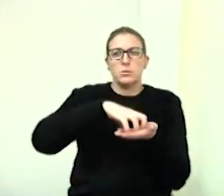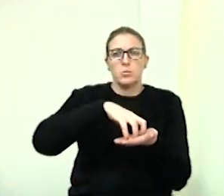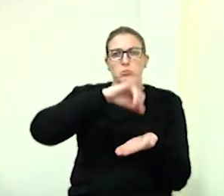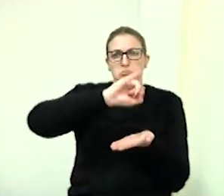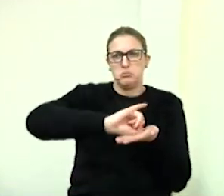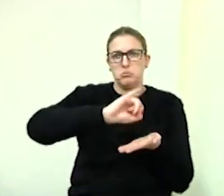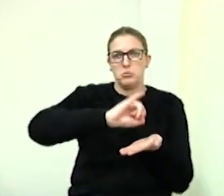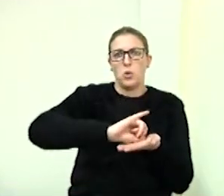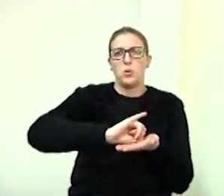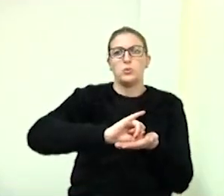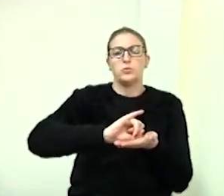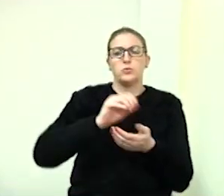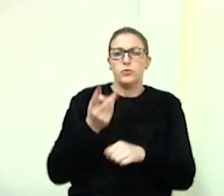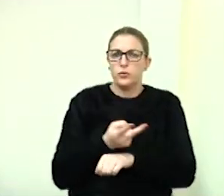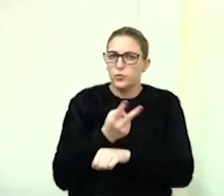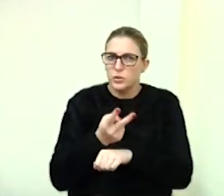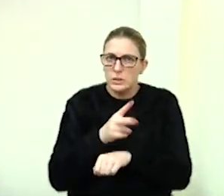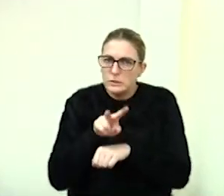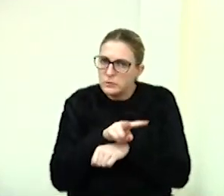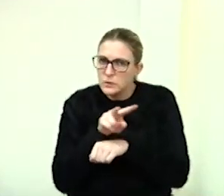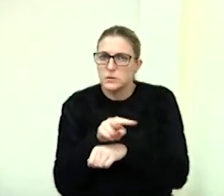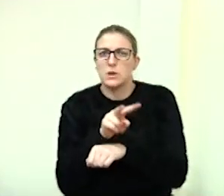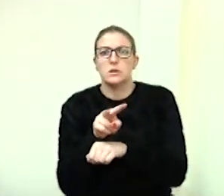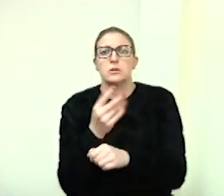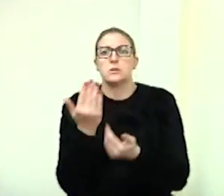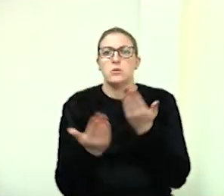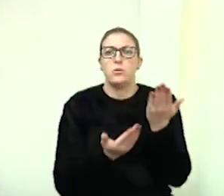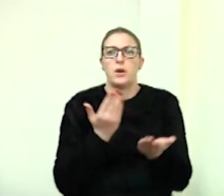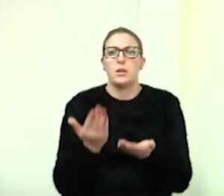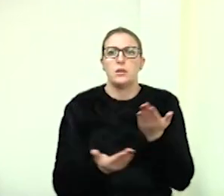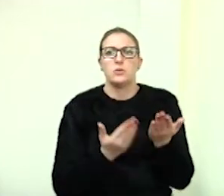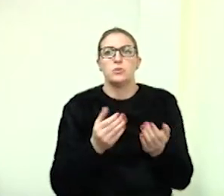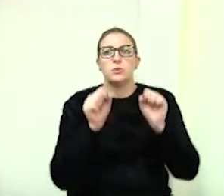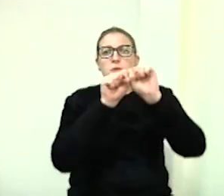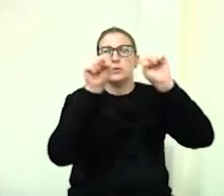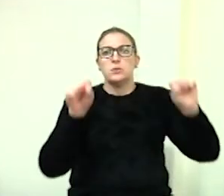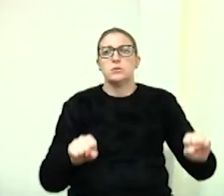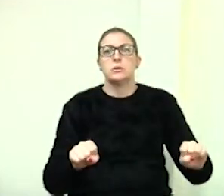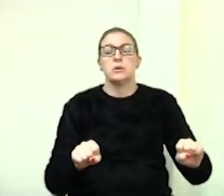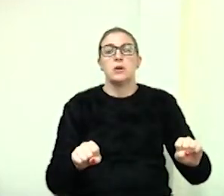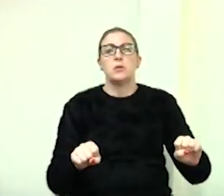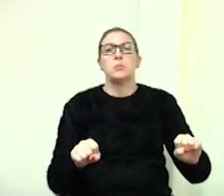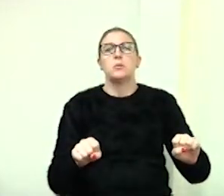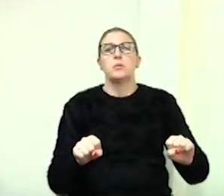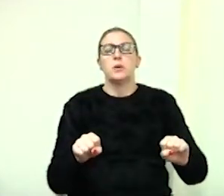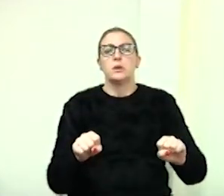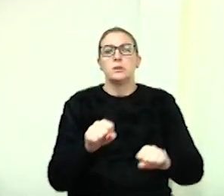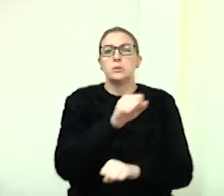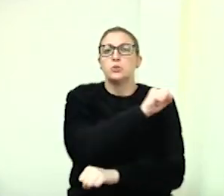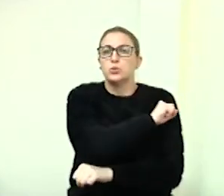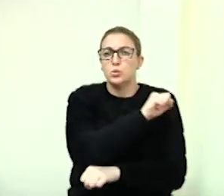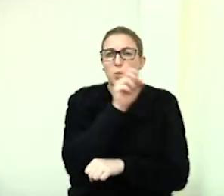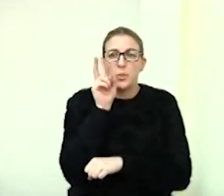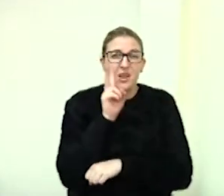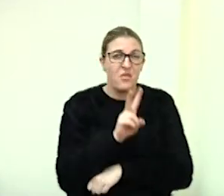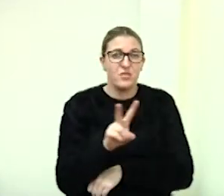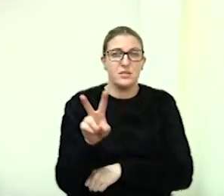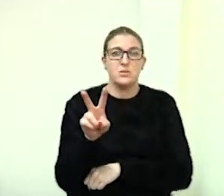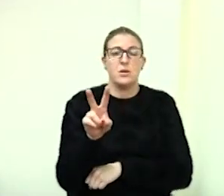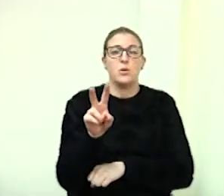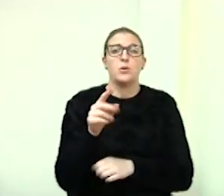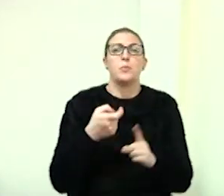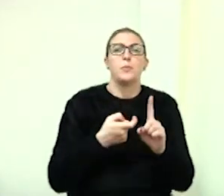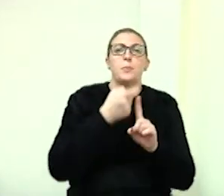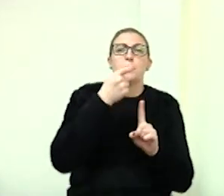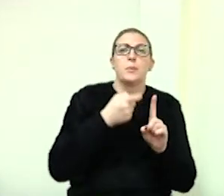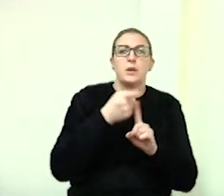que é atendido, no caso, então, por este sistema de supervisão. No mês de setembro, tivemos um